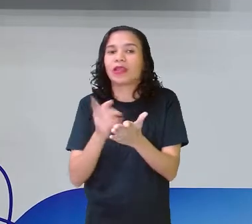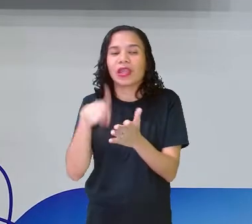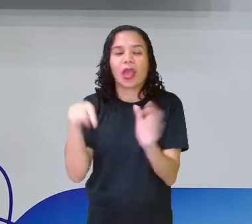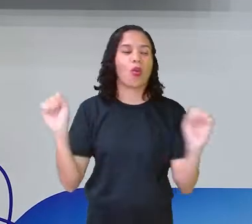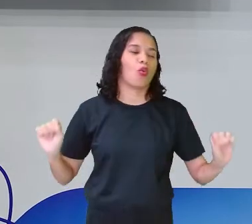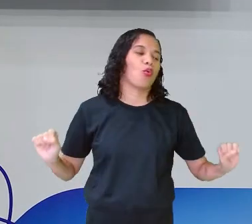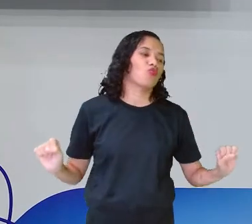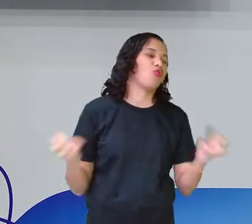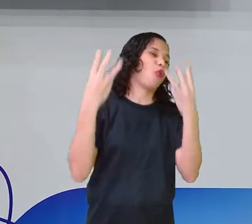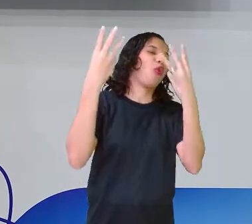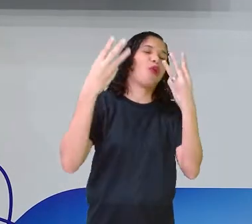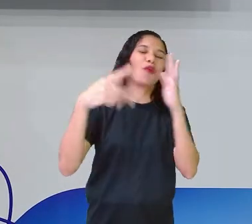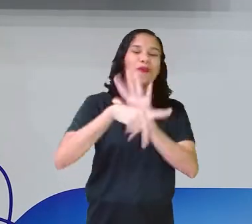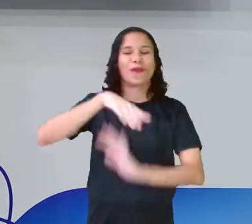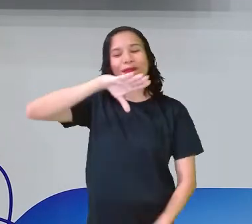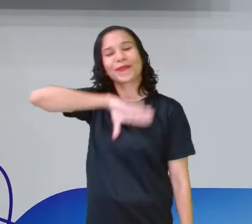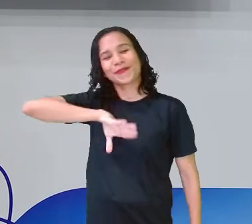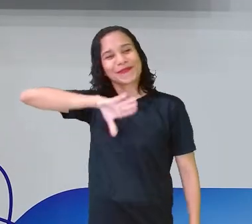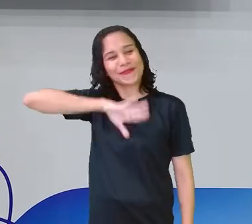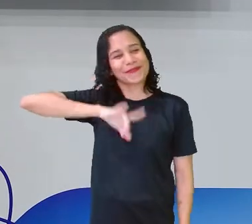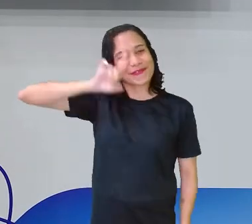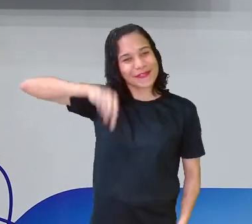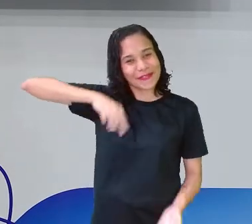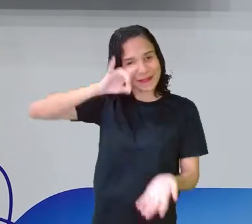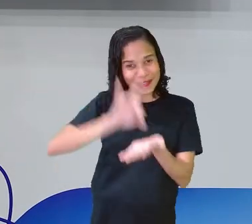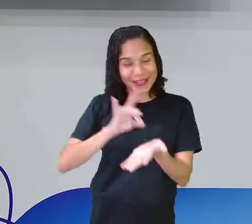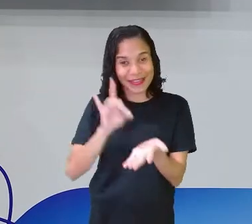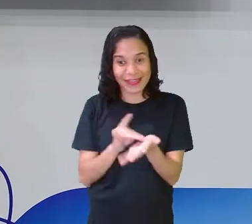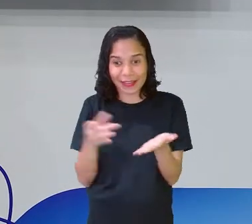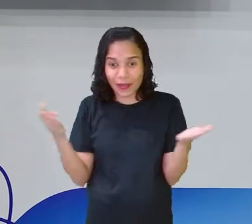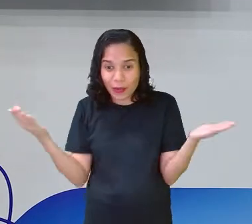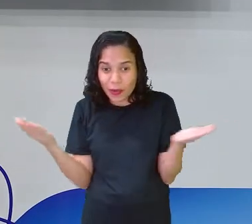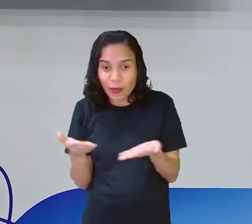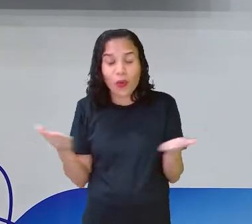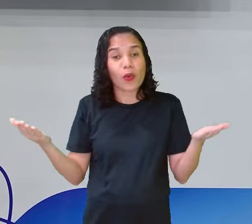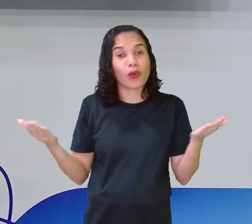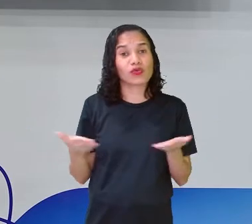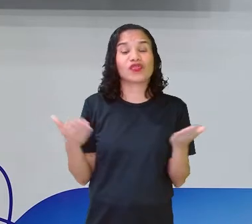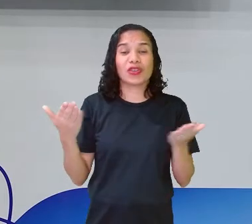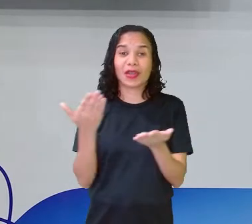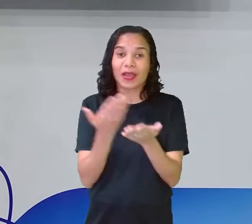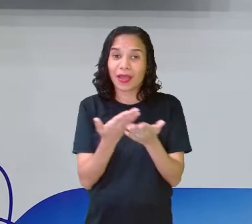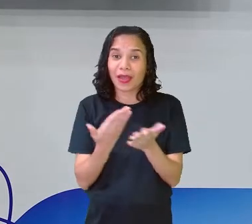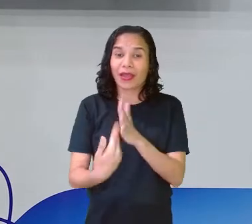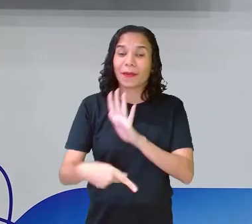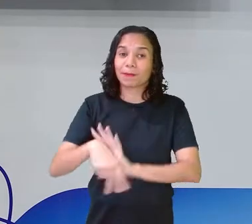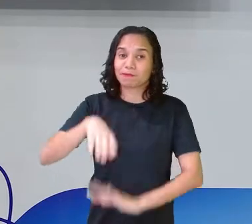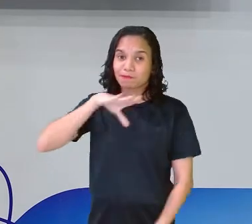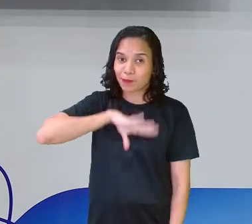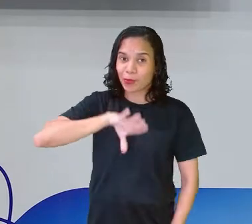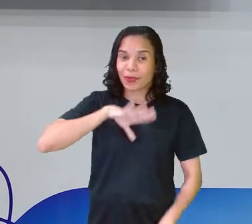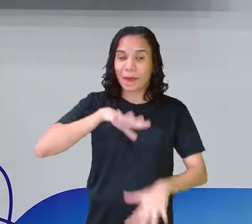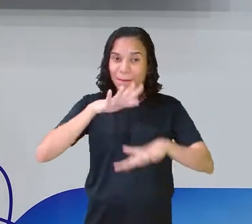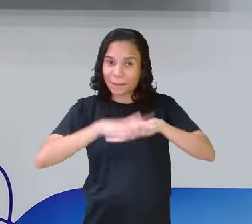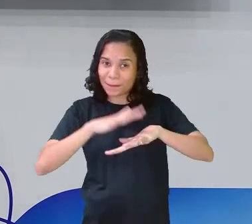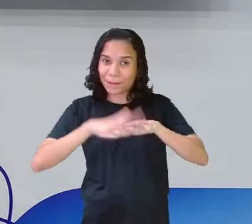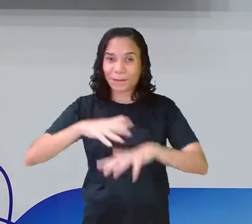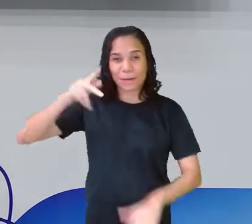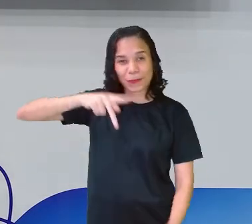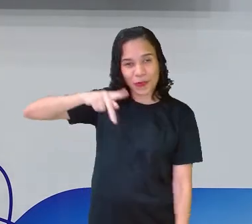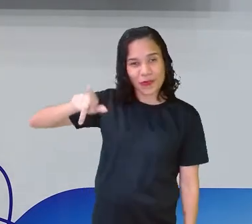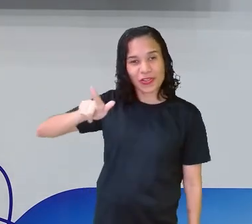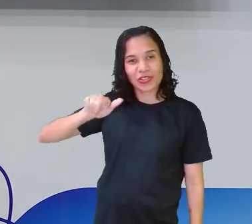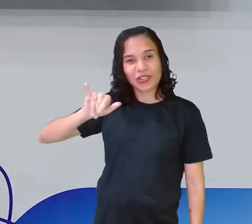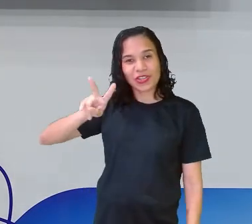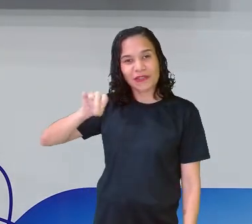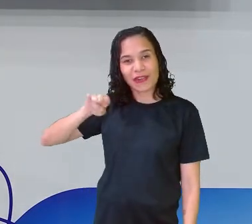um show, né, de língua portuguesa, não é isso? Hoje, além da aula de português e de matemática, o professor Givanilson